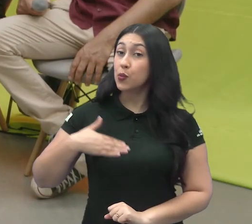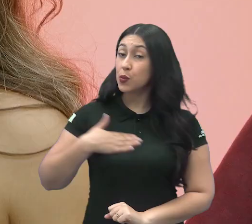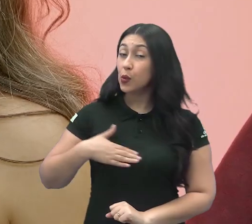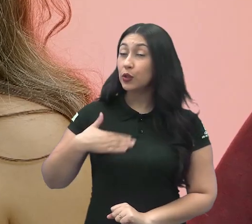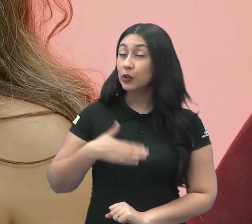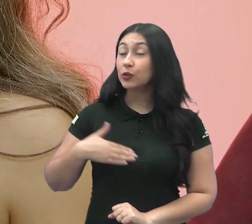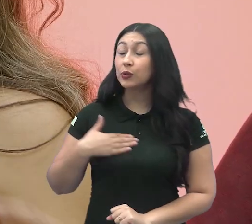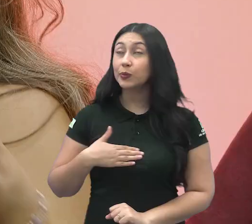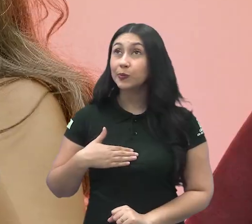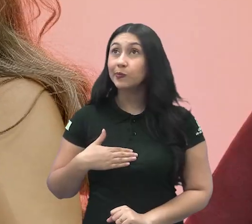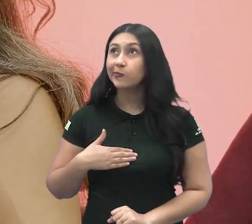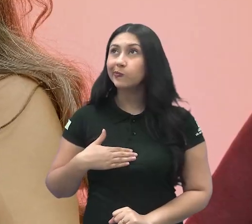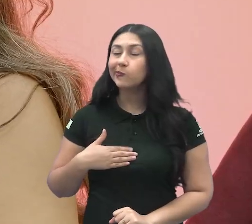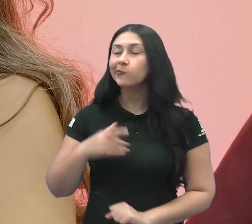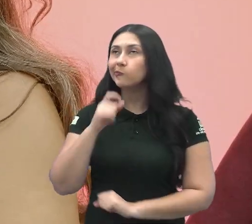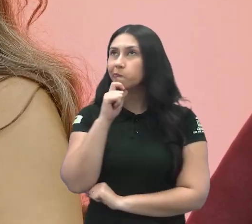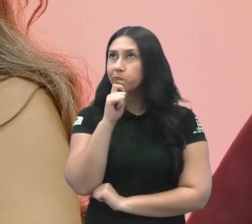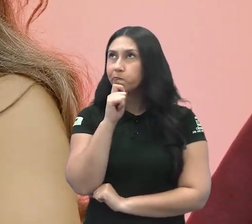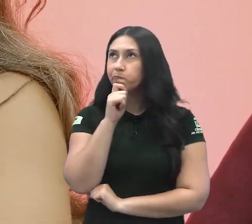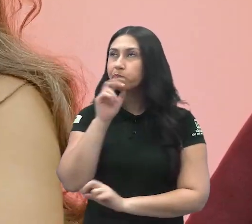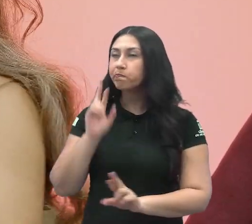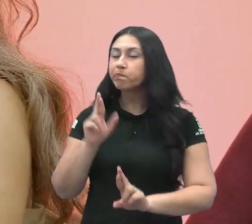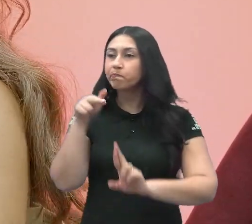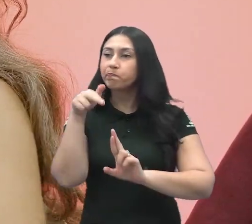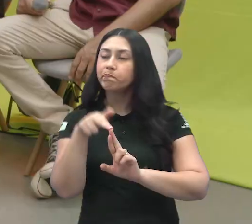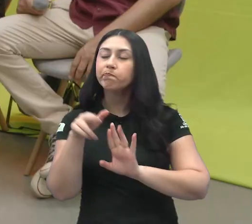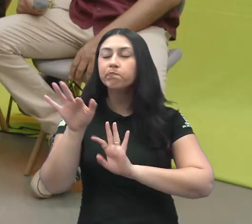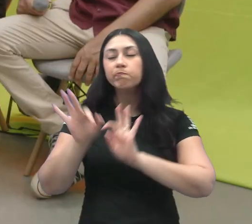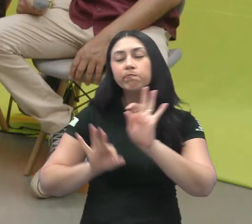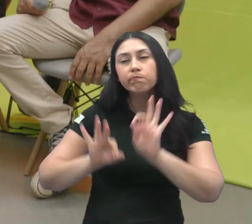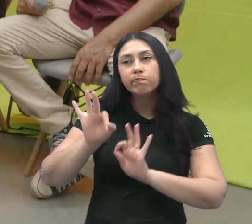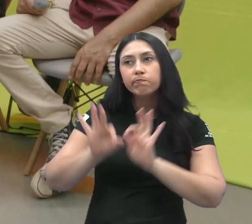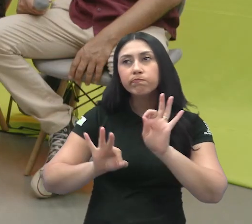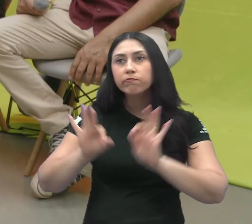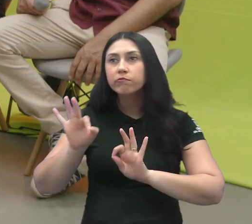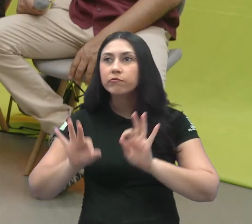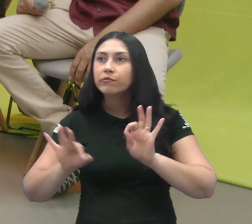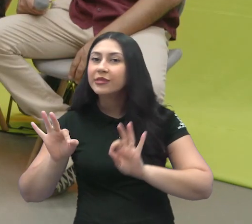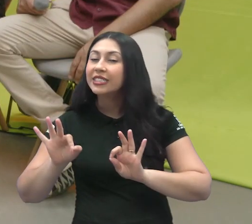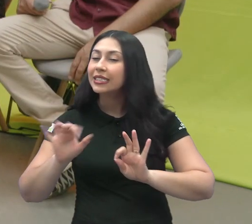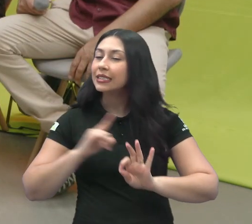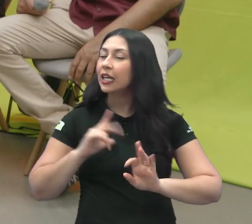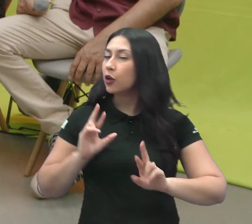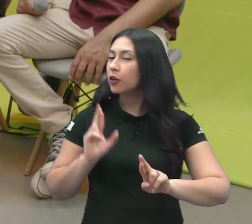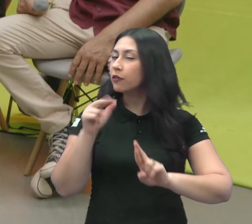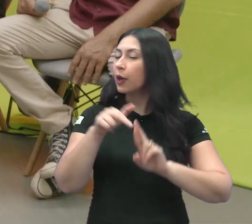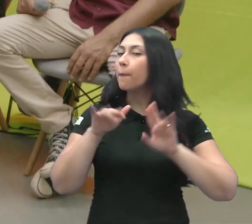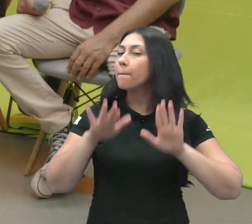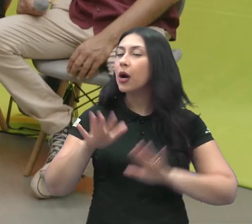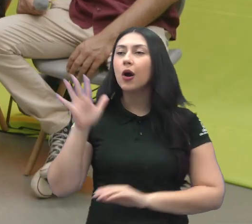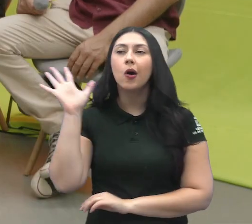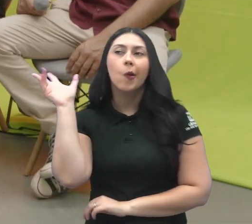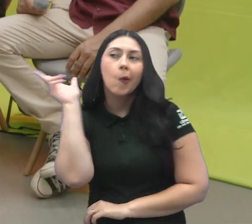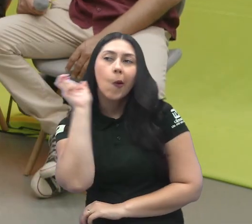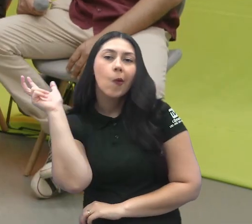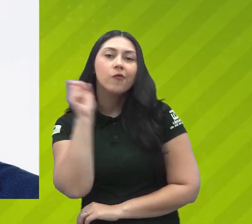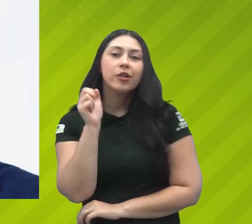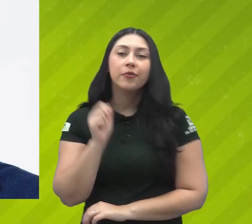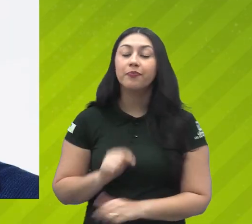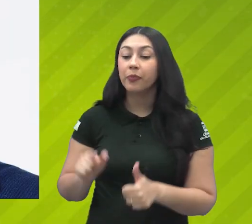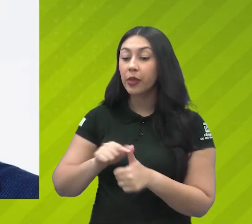eu acho que para esse álbum eu me preparei, assim, lapidei, né? Eu tenho muita referência, mas escutei muito Milton